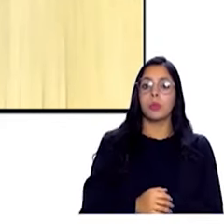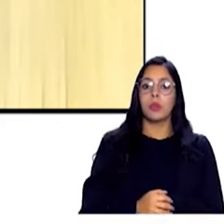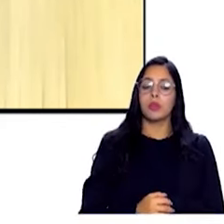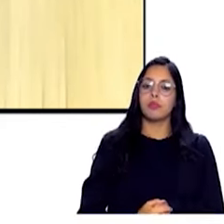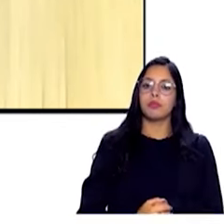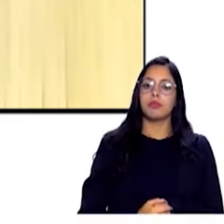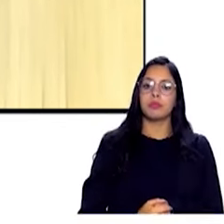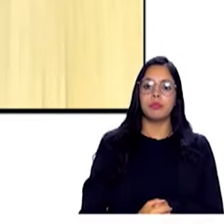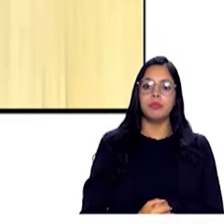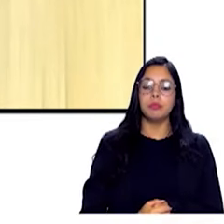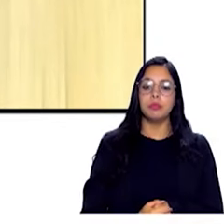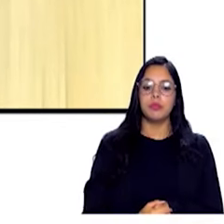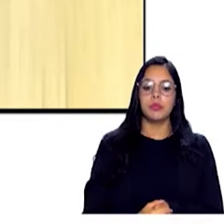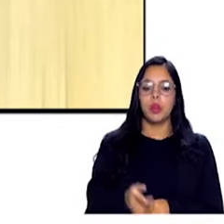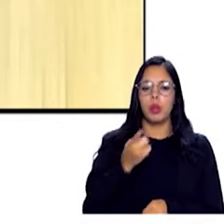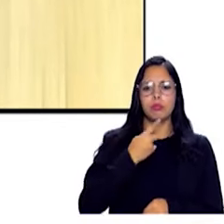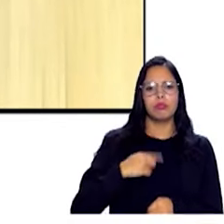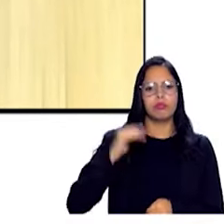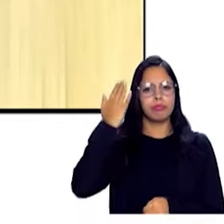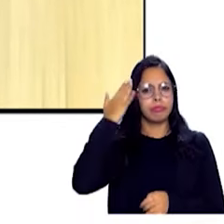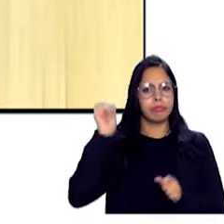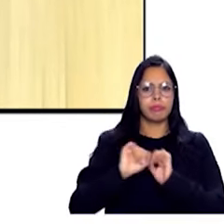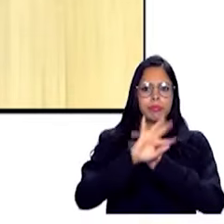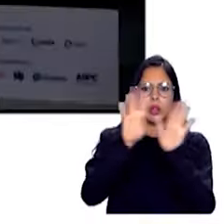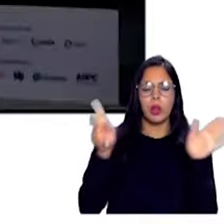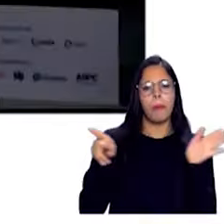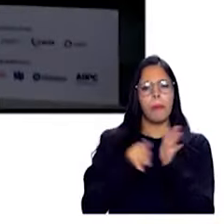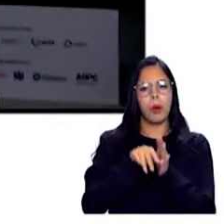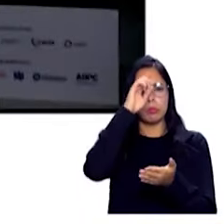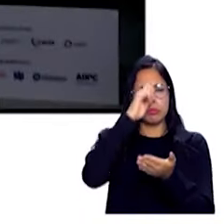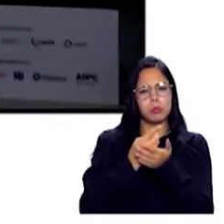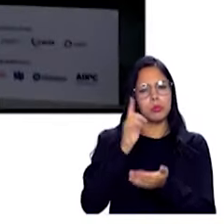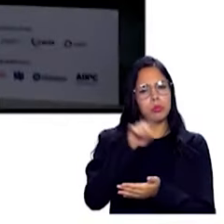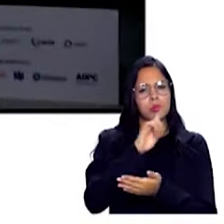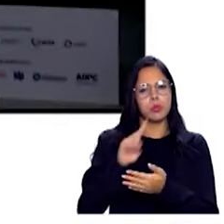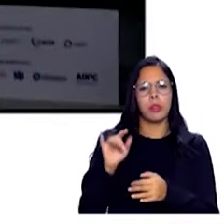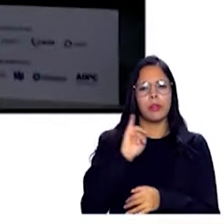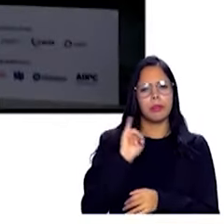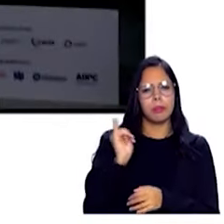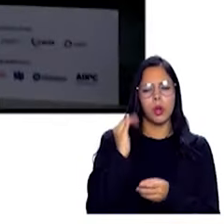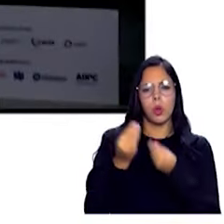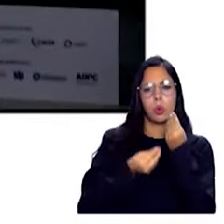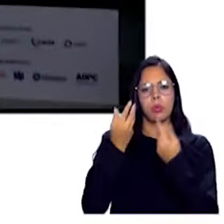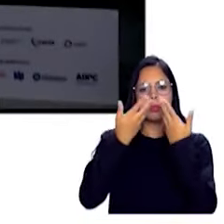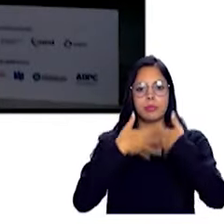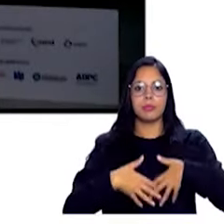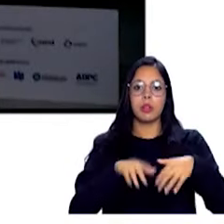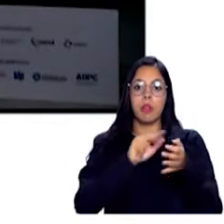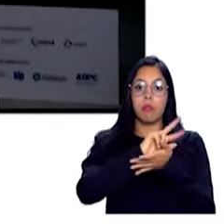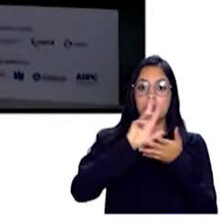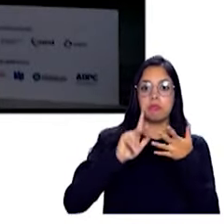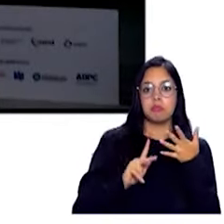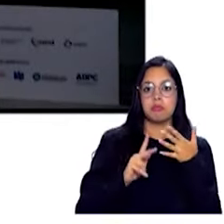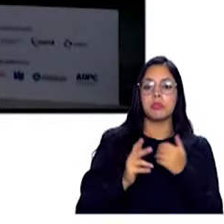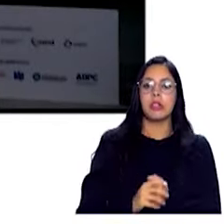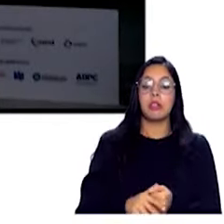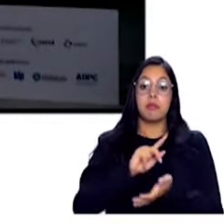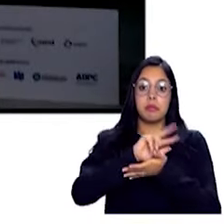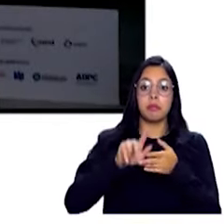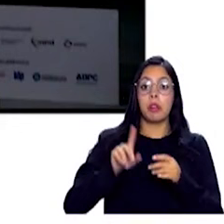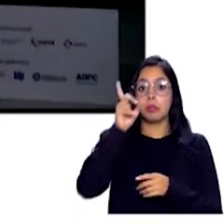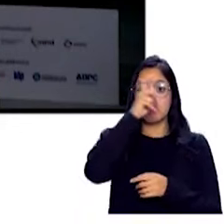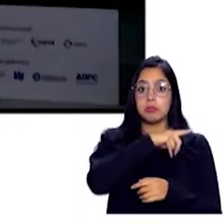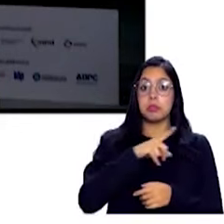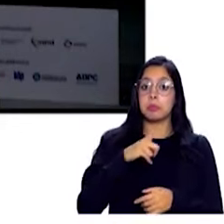eh da cor de cassação italiana seu funcionamento atribuições e peculiaridades